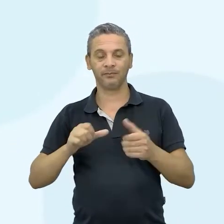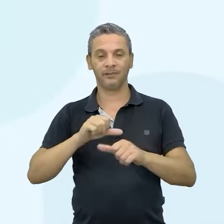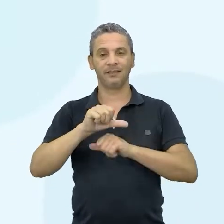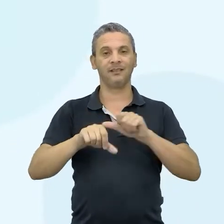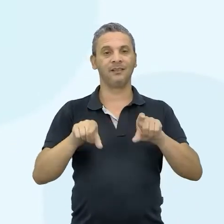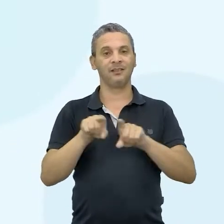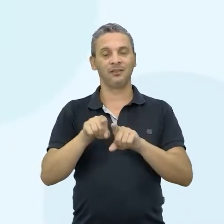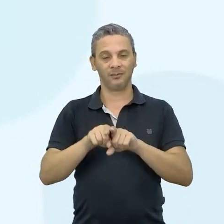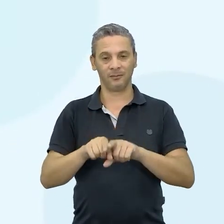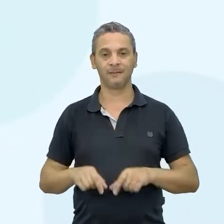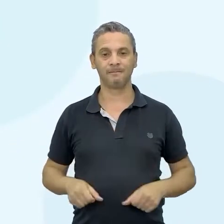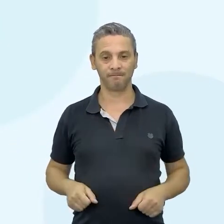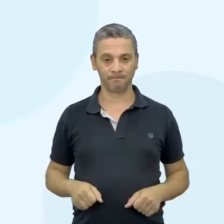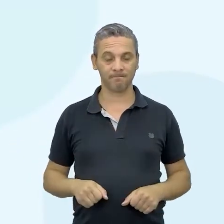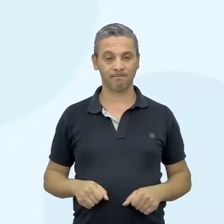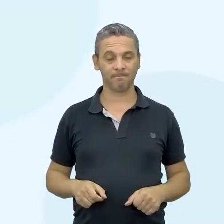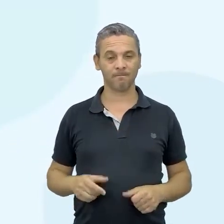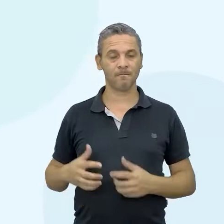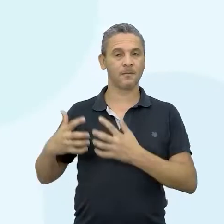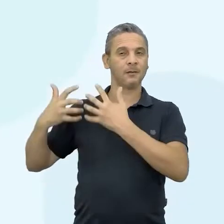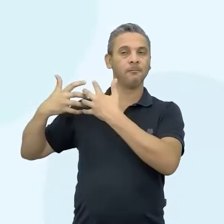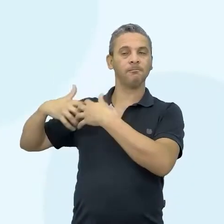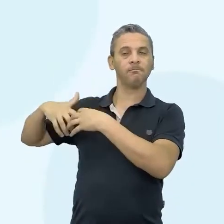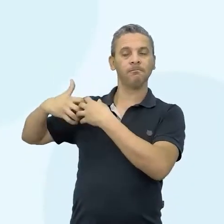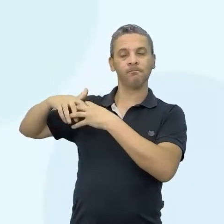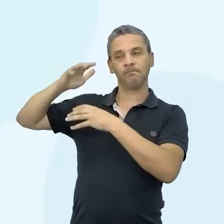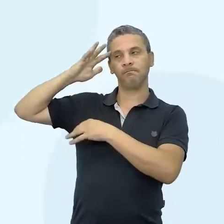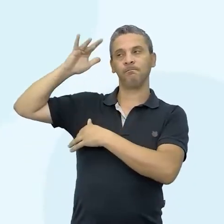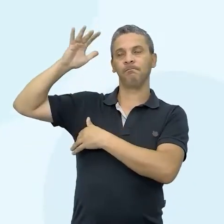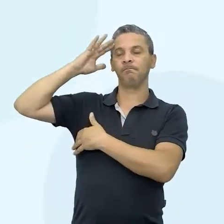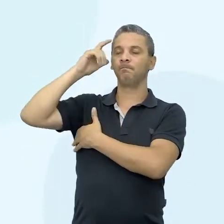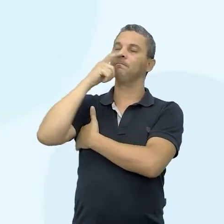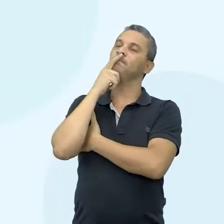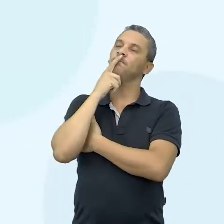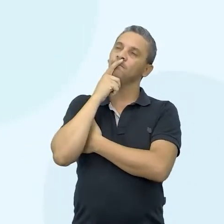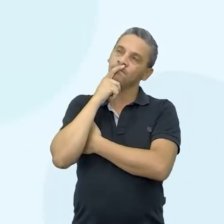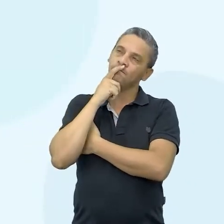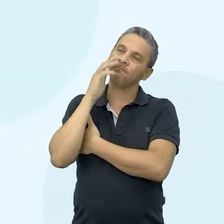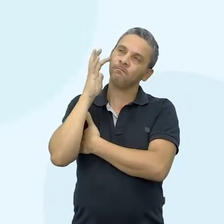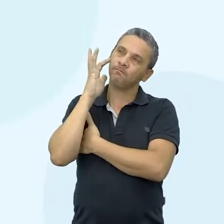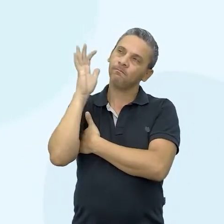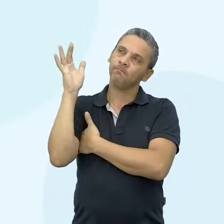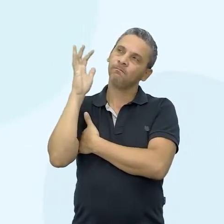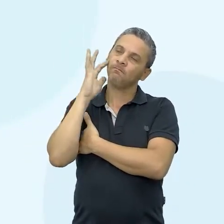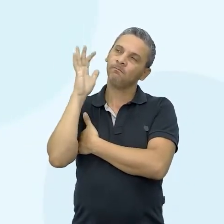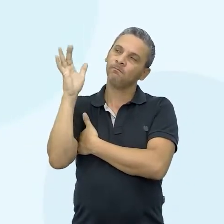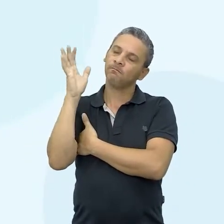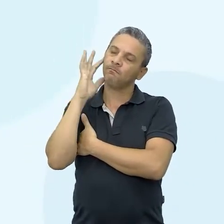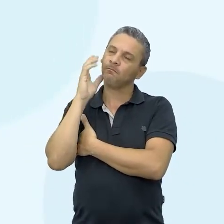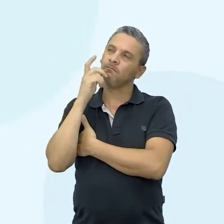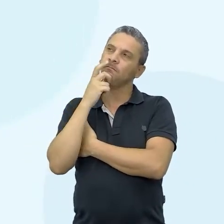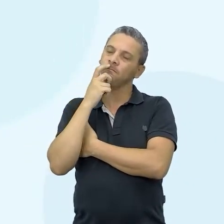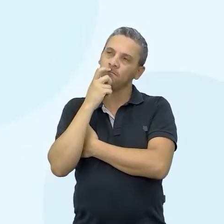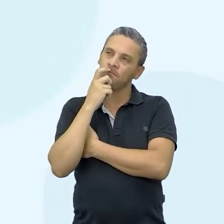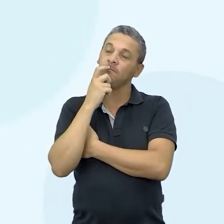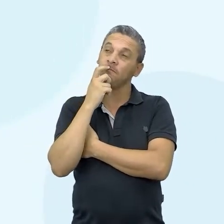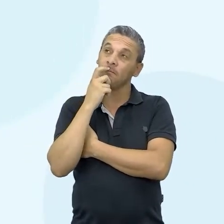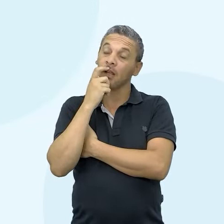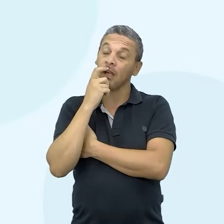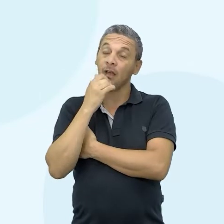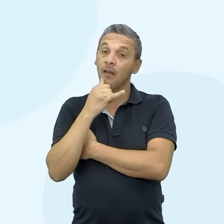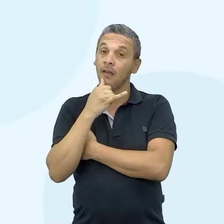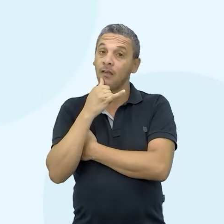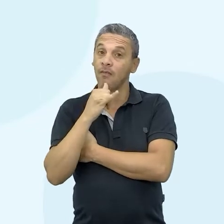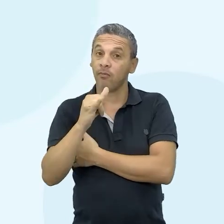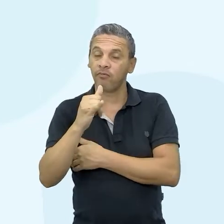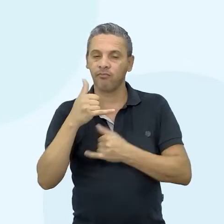causar o menos impacto. Continuando, ó, reflita, né? Para vocês aí pensarem no podcast de vocês. O consumo de energia